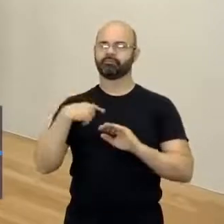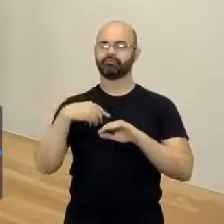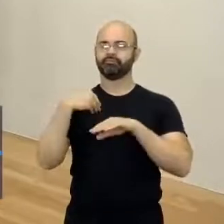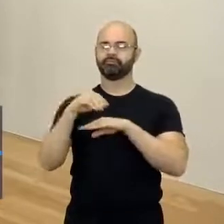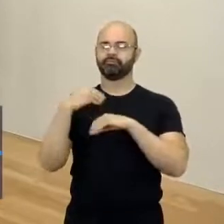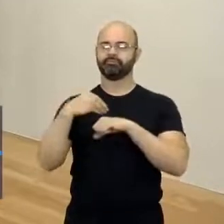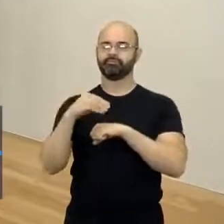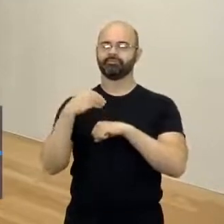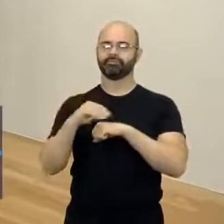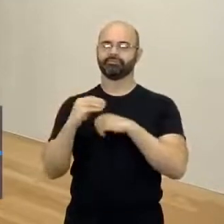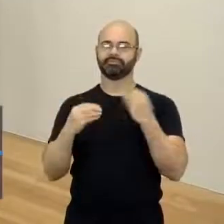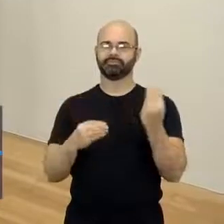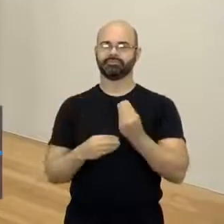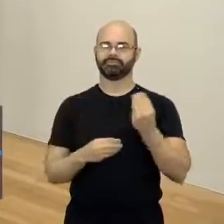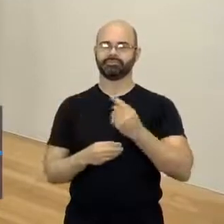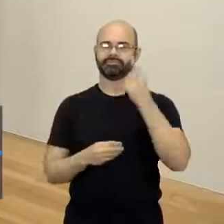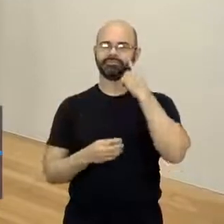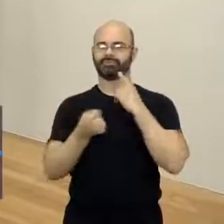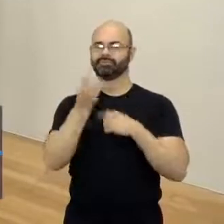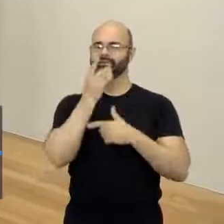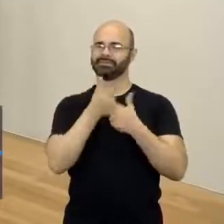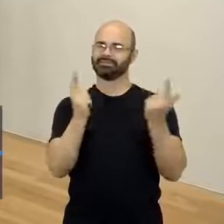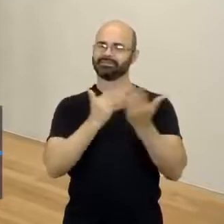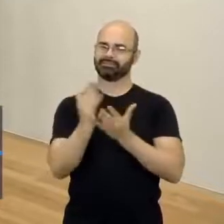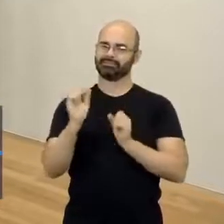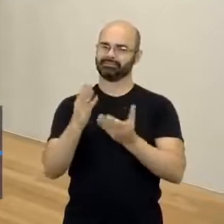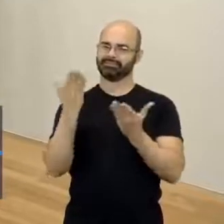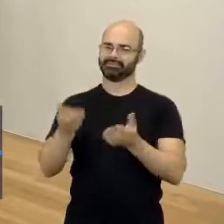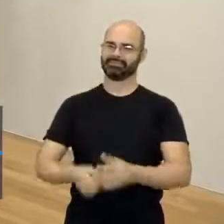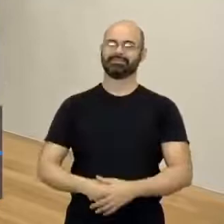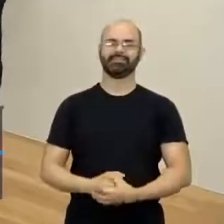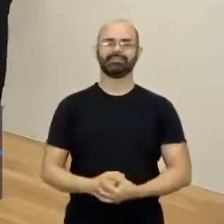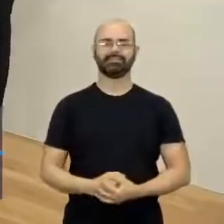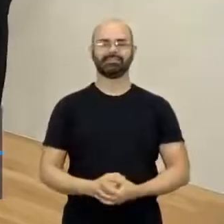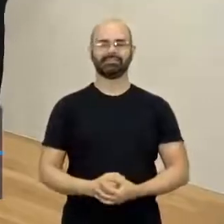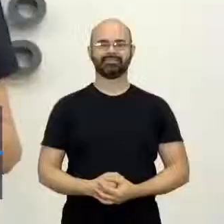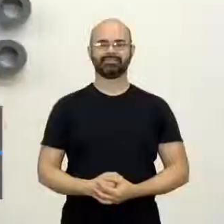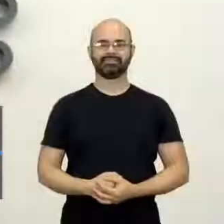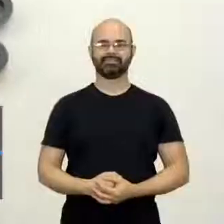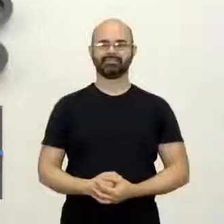aqui, se eu não rir muito. Boa sorte, pode começar.